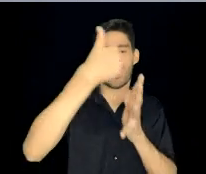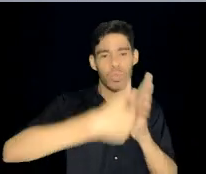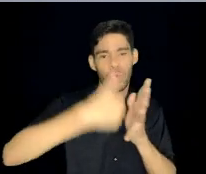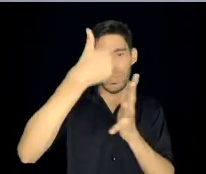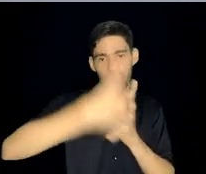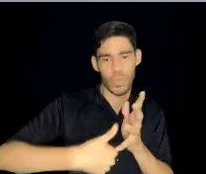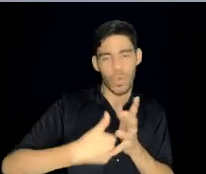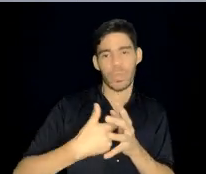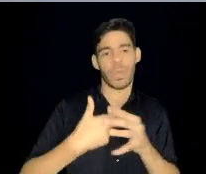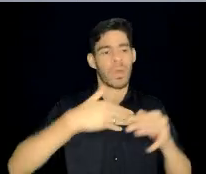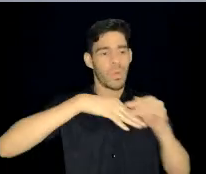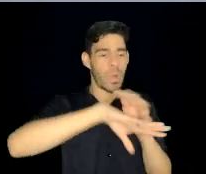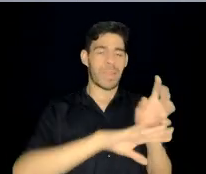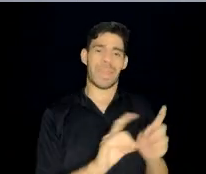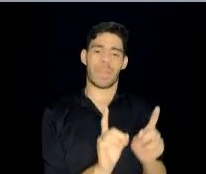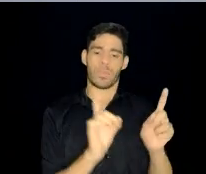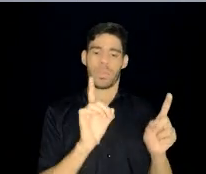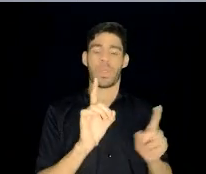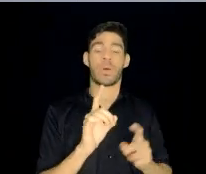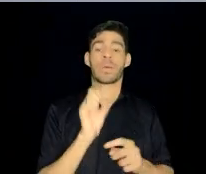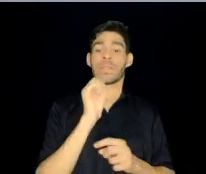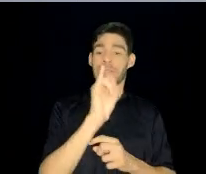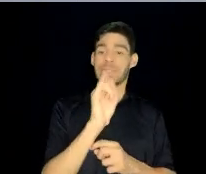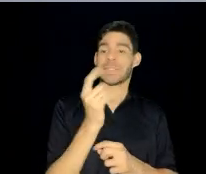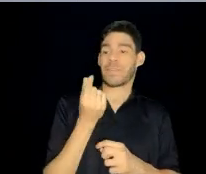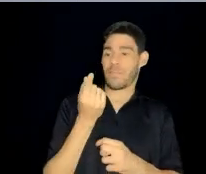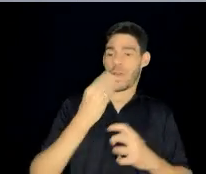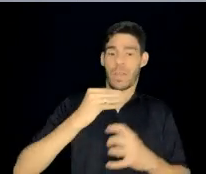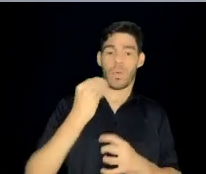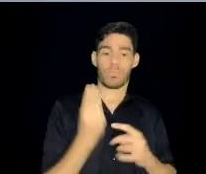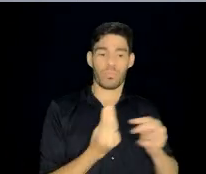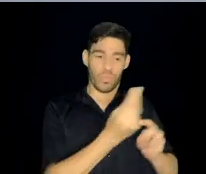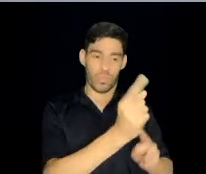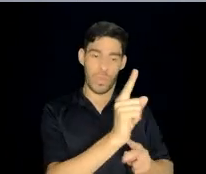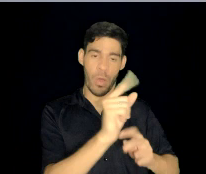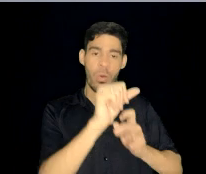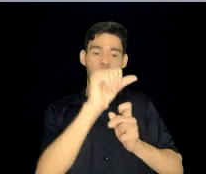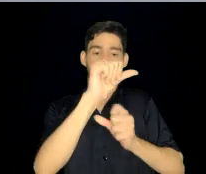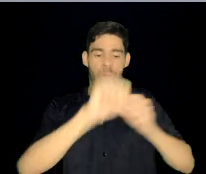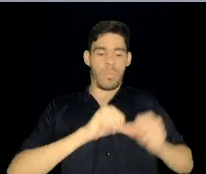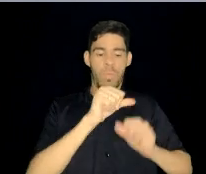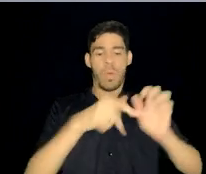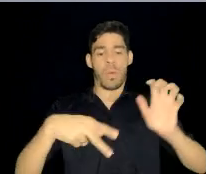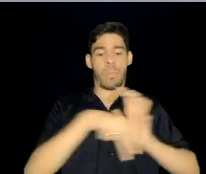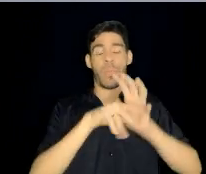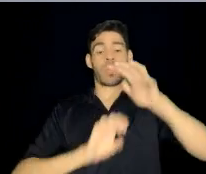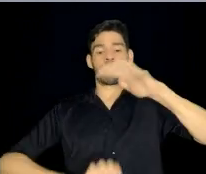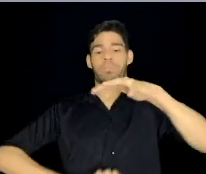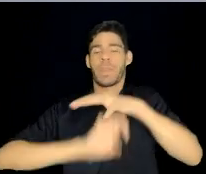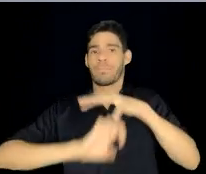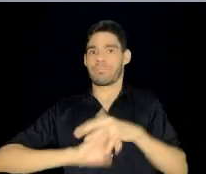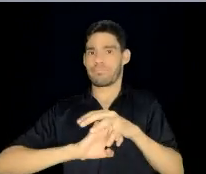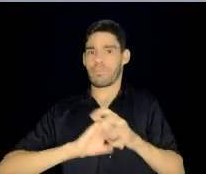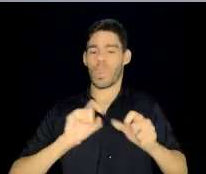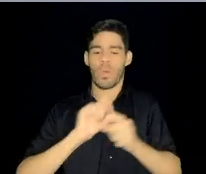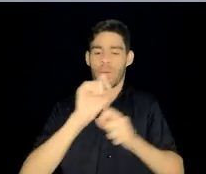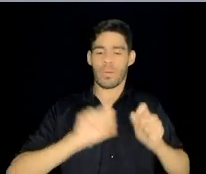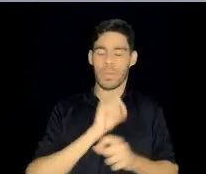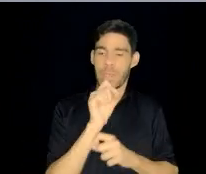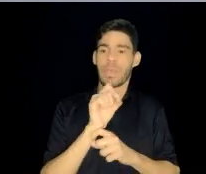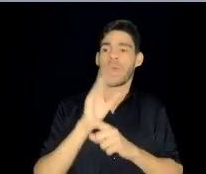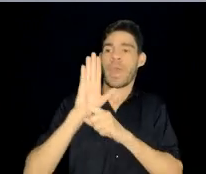são descontados e não são repassados, caso esses valores não repassados sejam revertidos para a própria